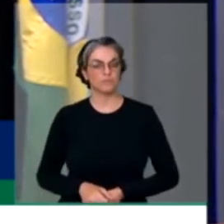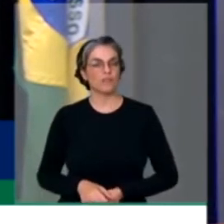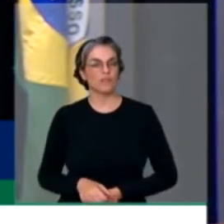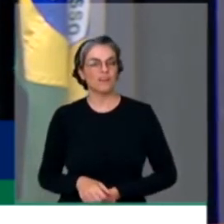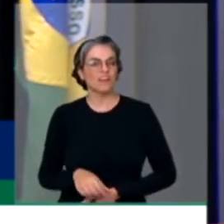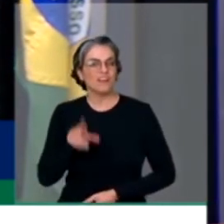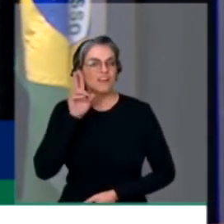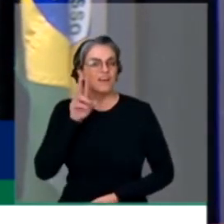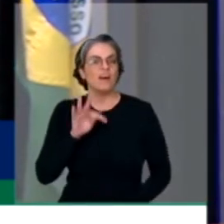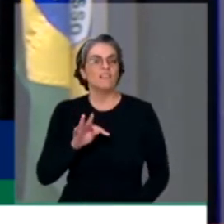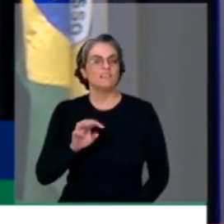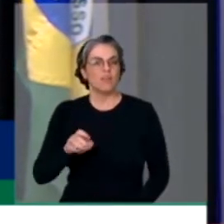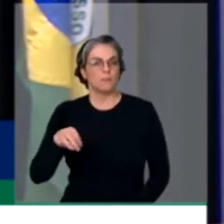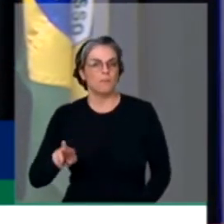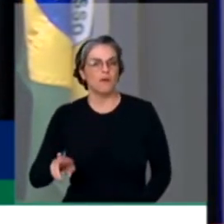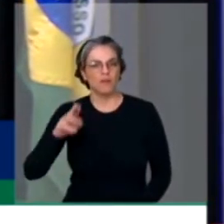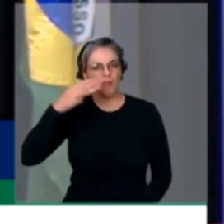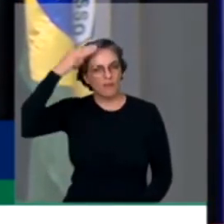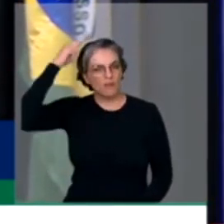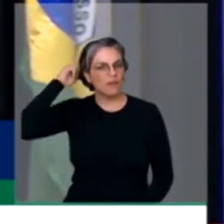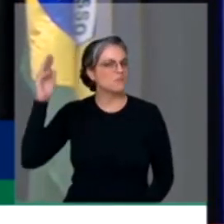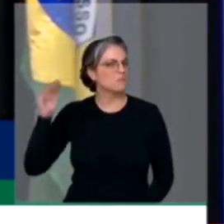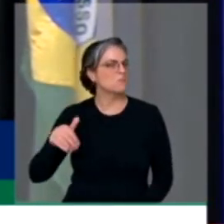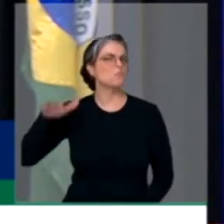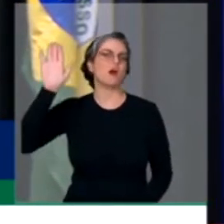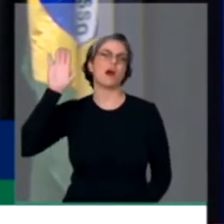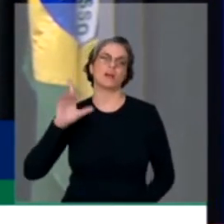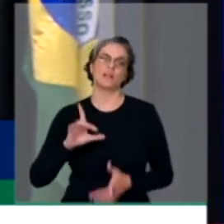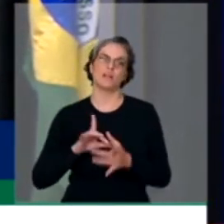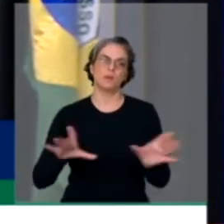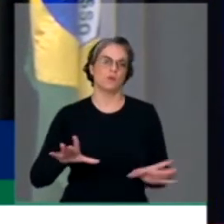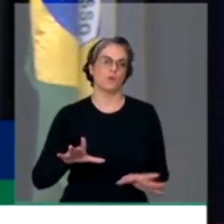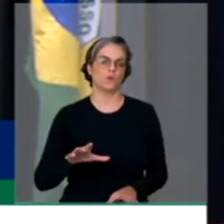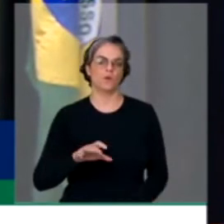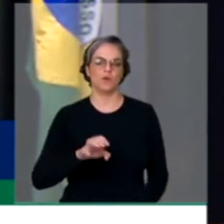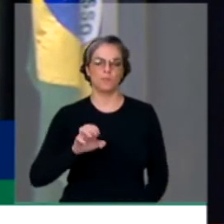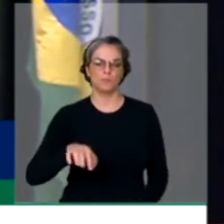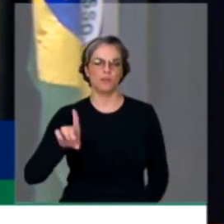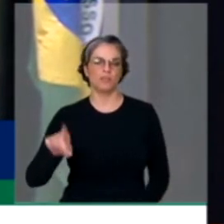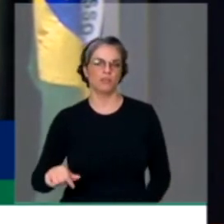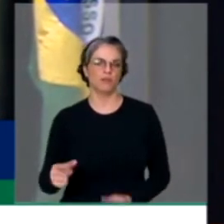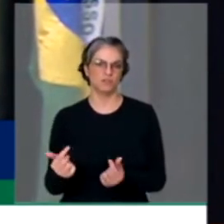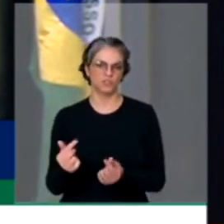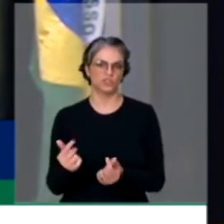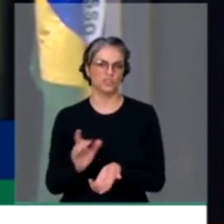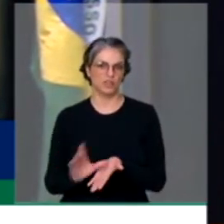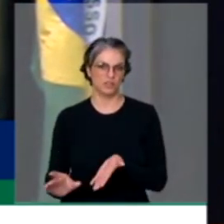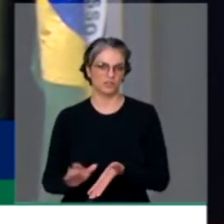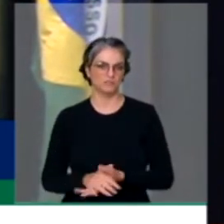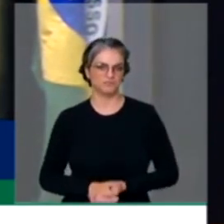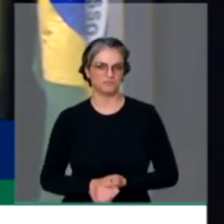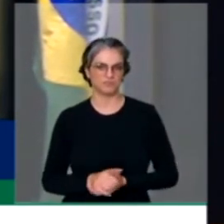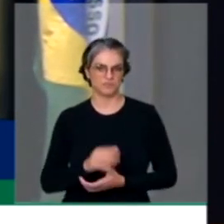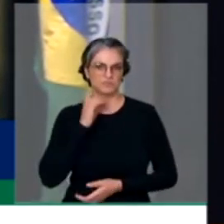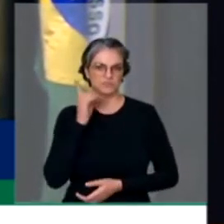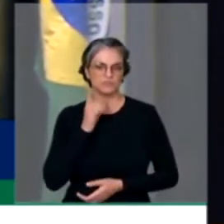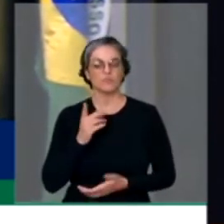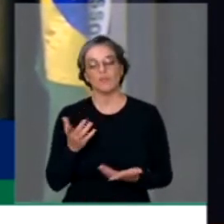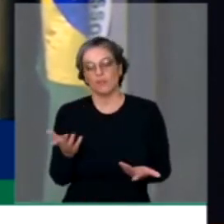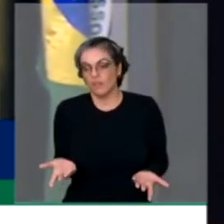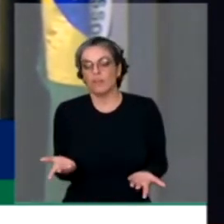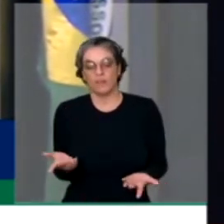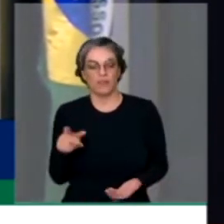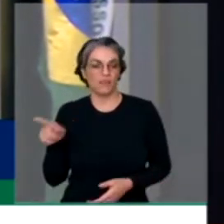conseguiu bater o recorde de emendas parlamentares no seu governo. E o seu governo teve